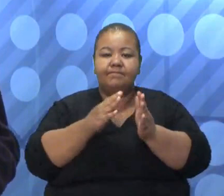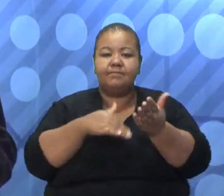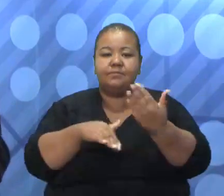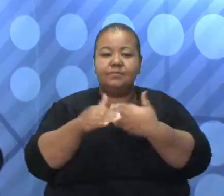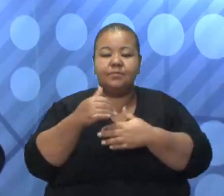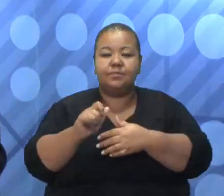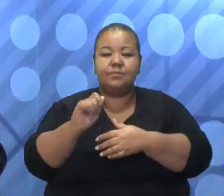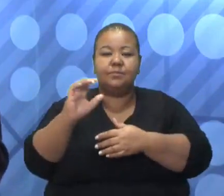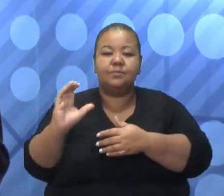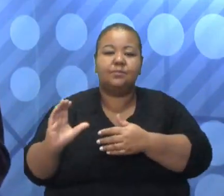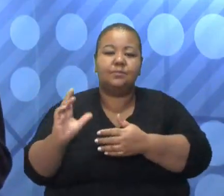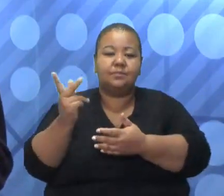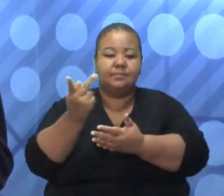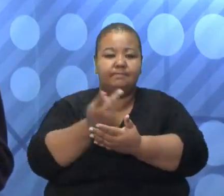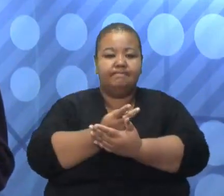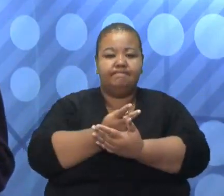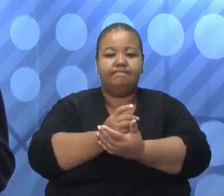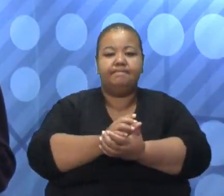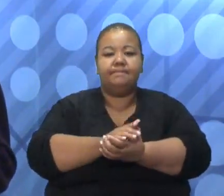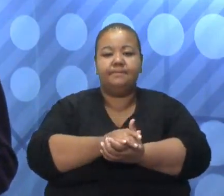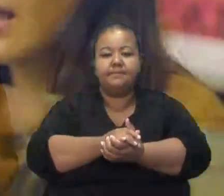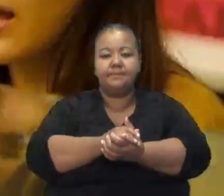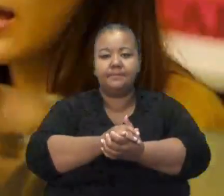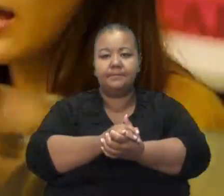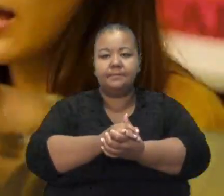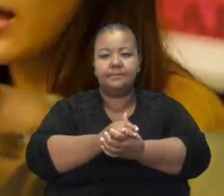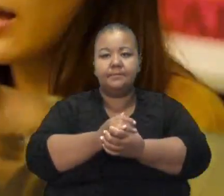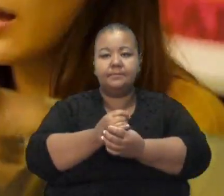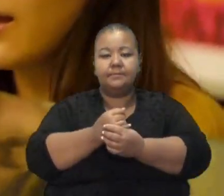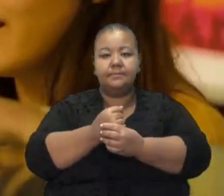que pode acontecer ao longo desse processo.